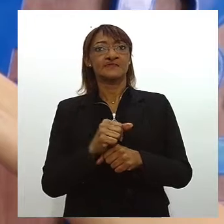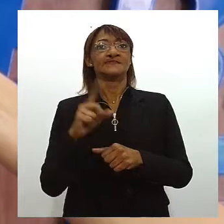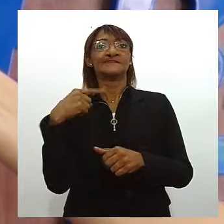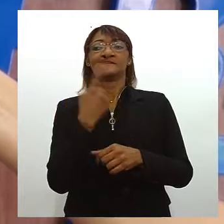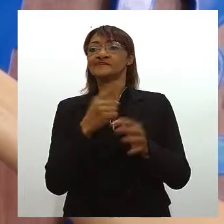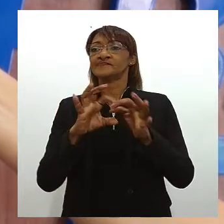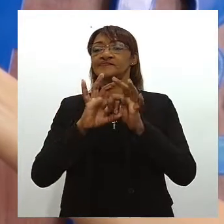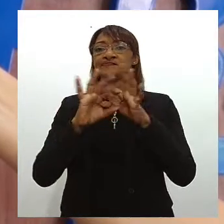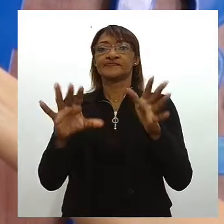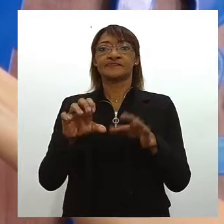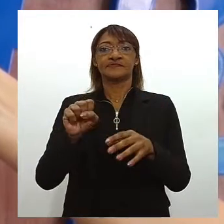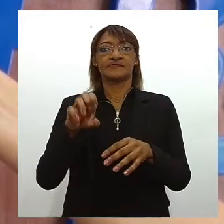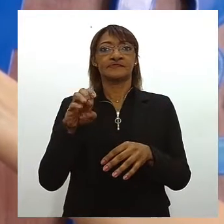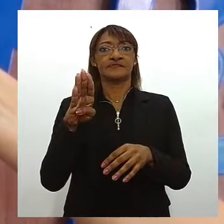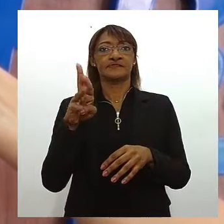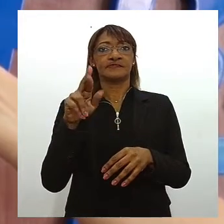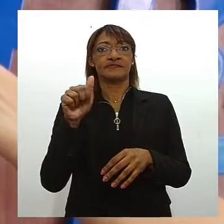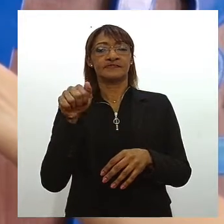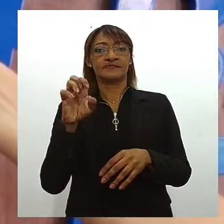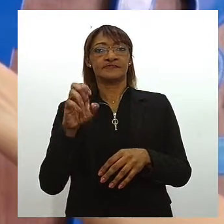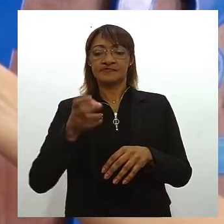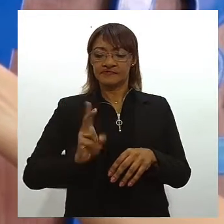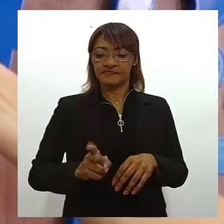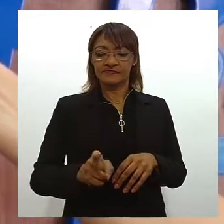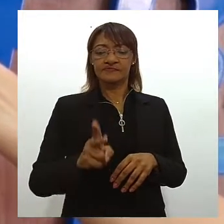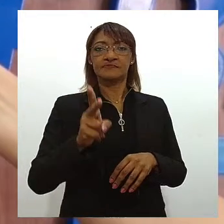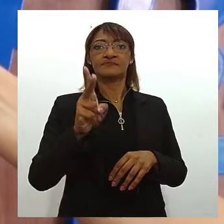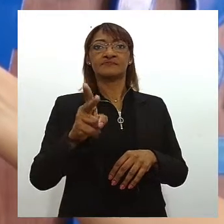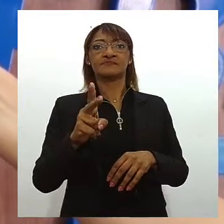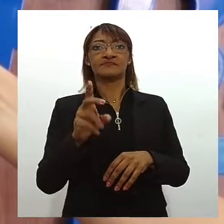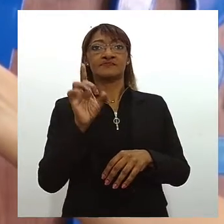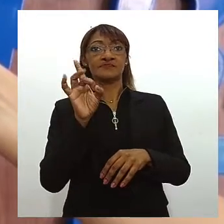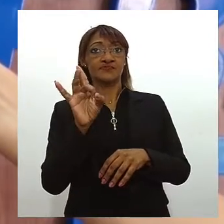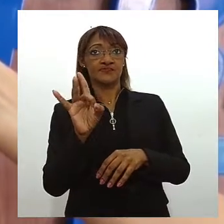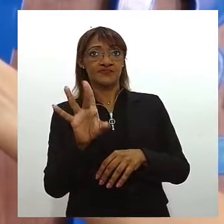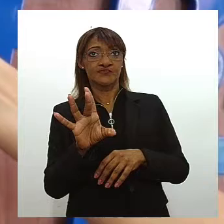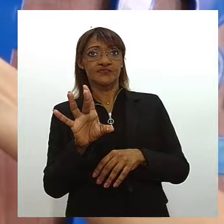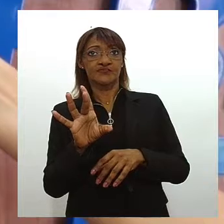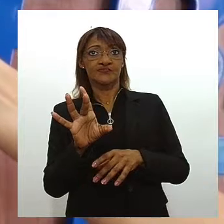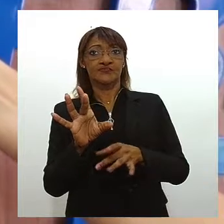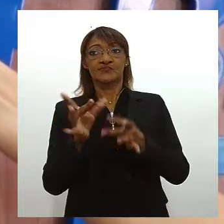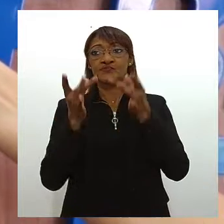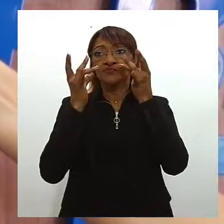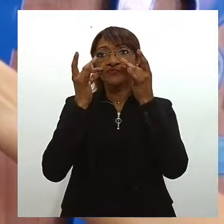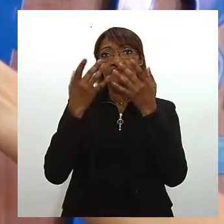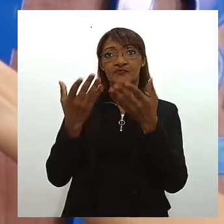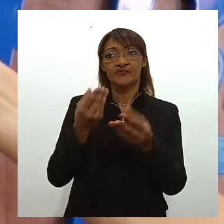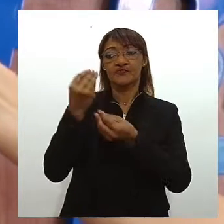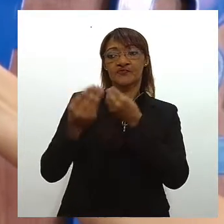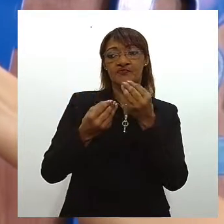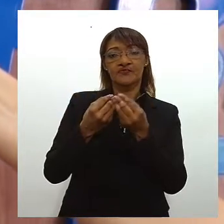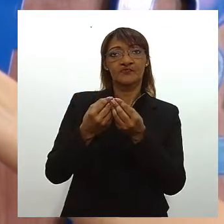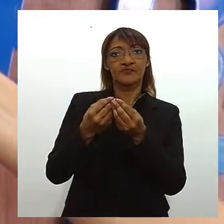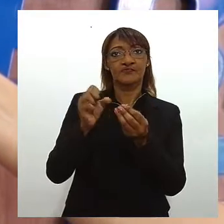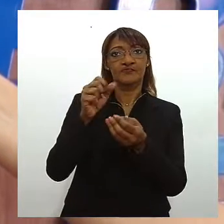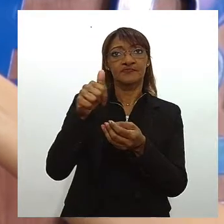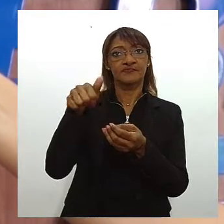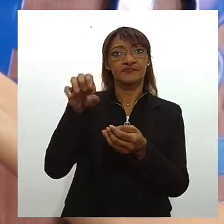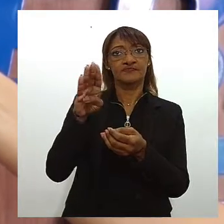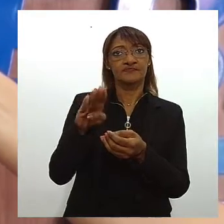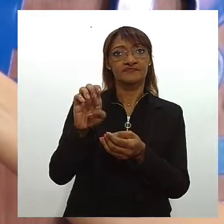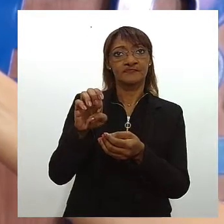para que a gente dê continuidade a esse assunto, né? Não basta ter visibilidade sobre o cenário, mas precisamos